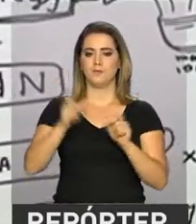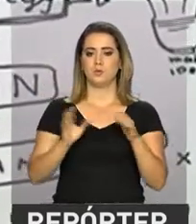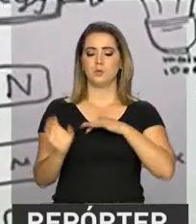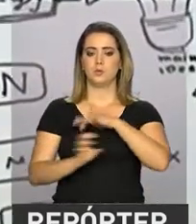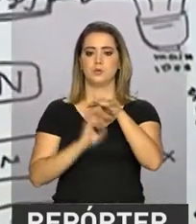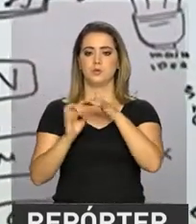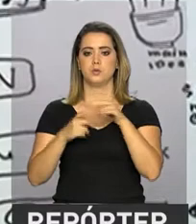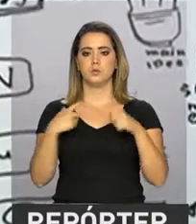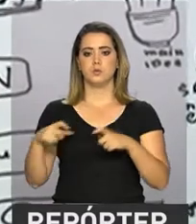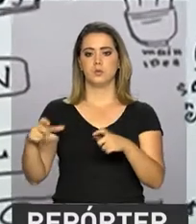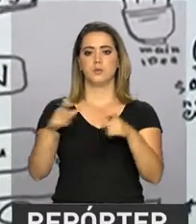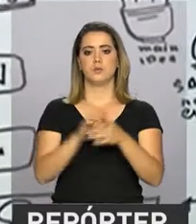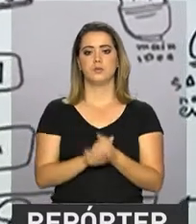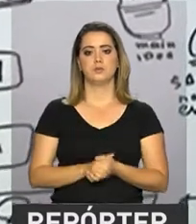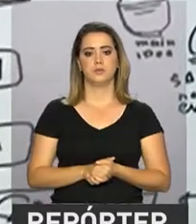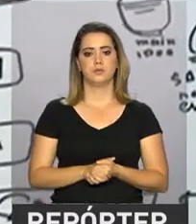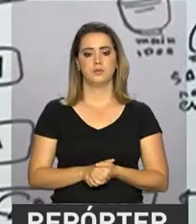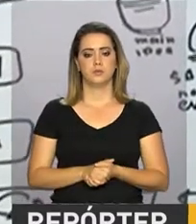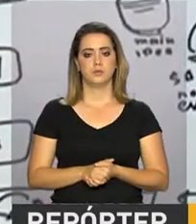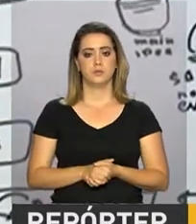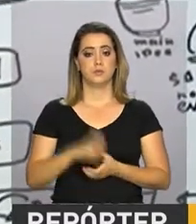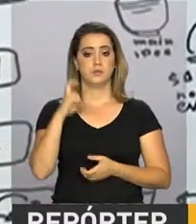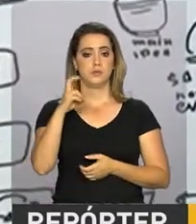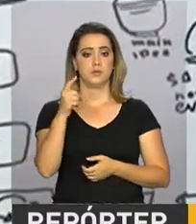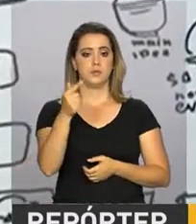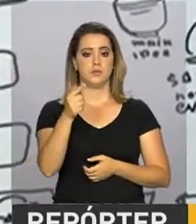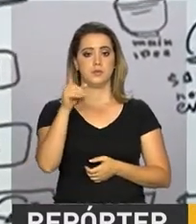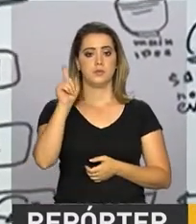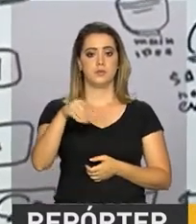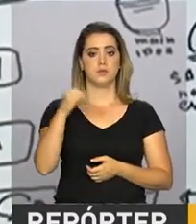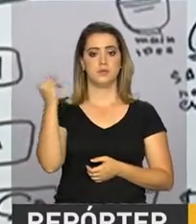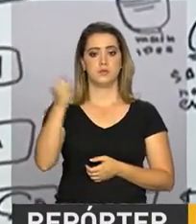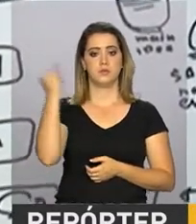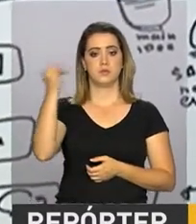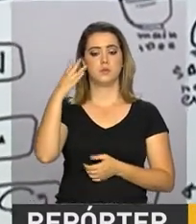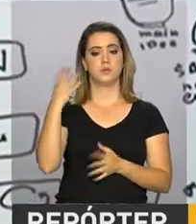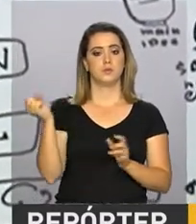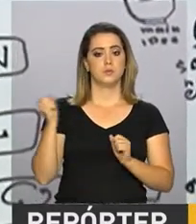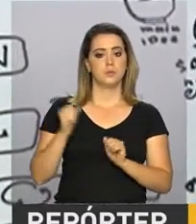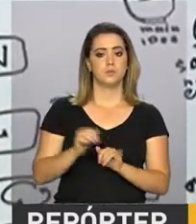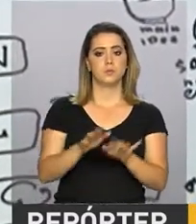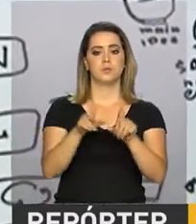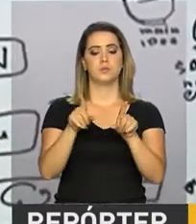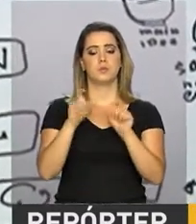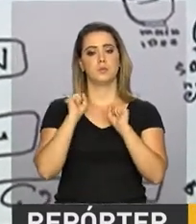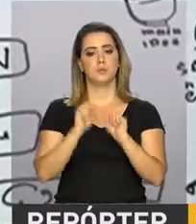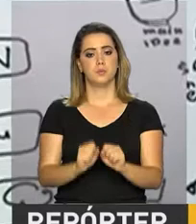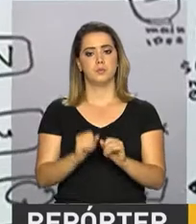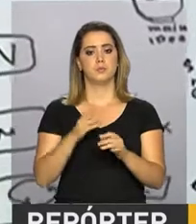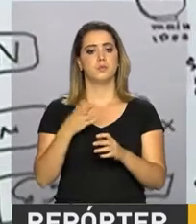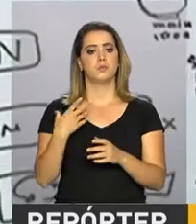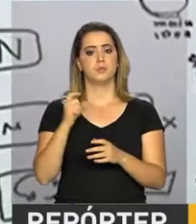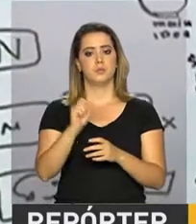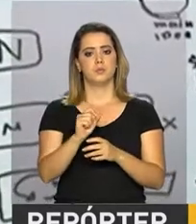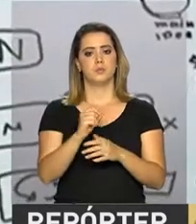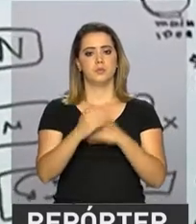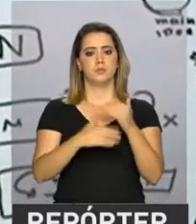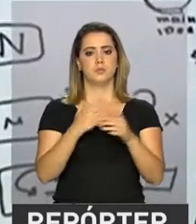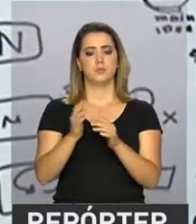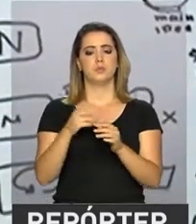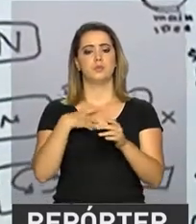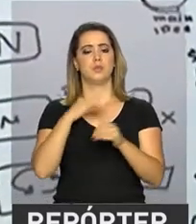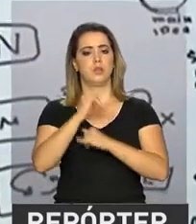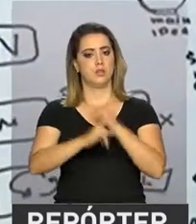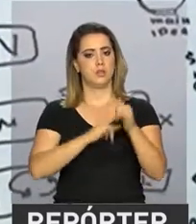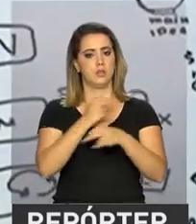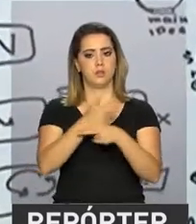empresas no lugar onde mora. A chegada da 5G vai ser uma revolução. É a possibilidade de você usar a inteligência artificial e a internet das